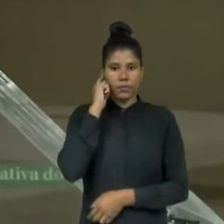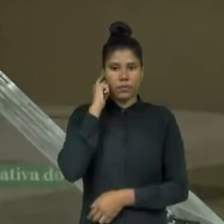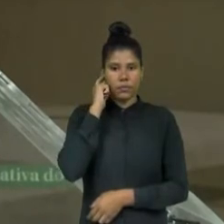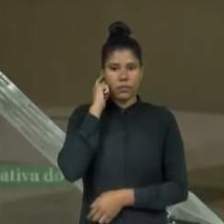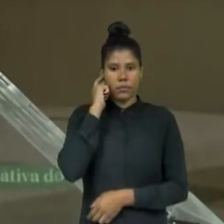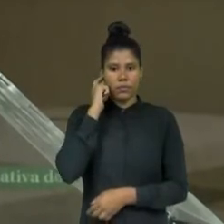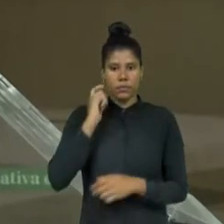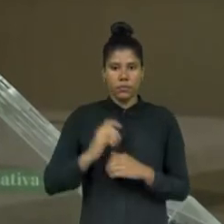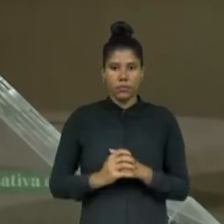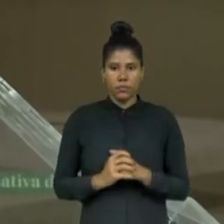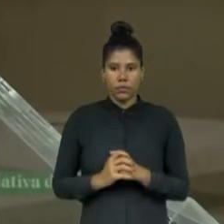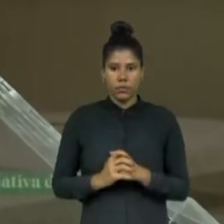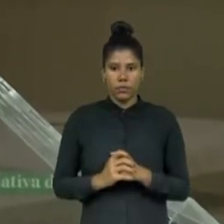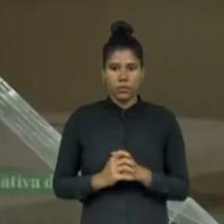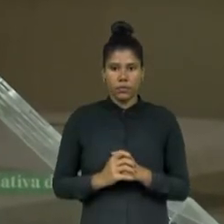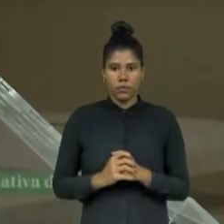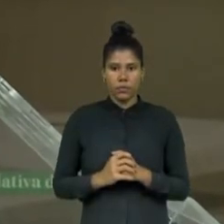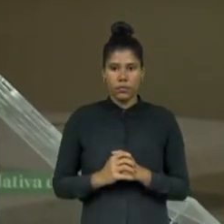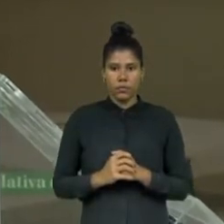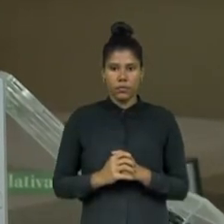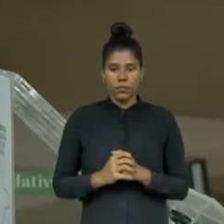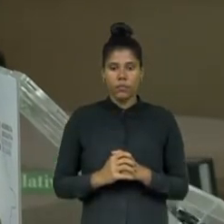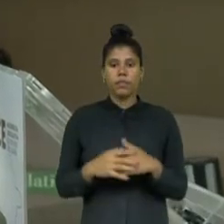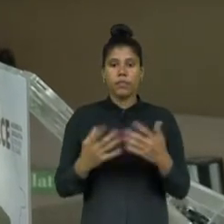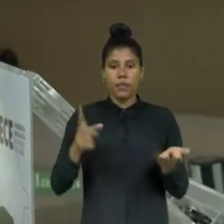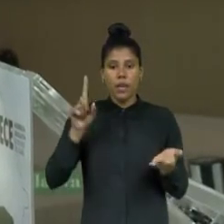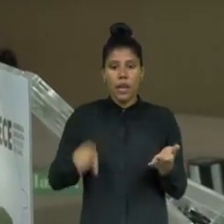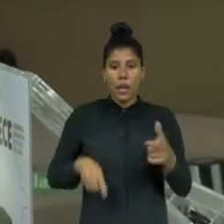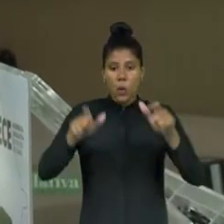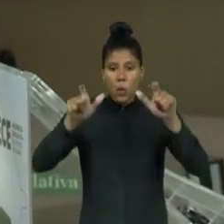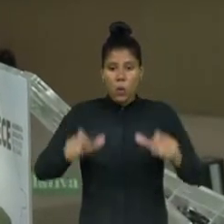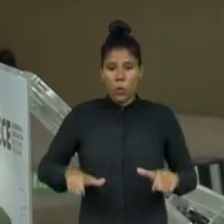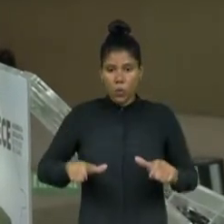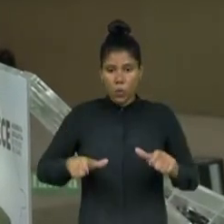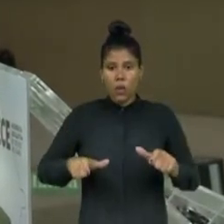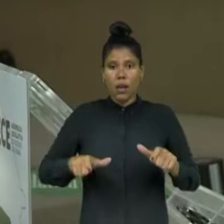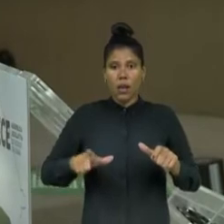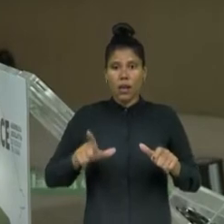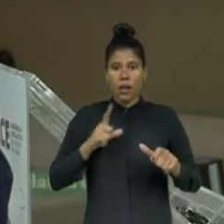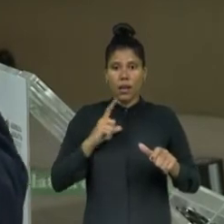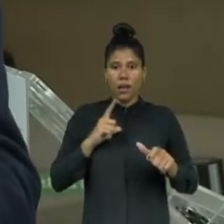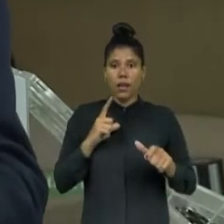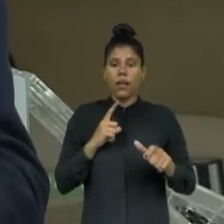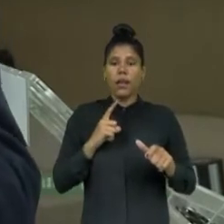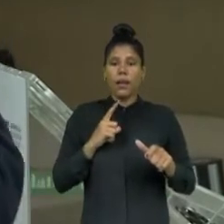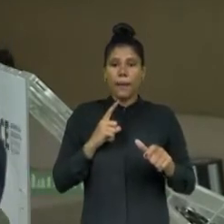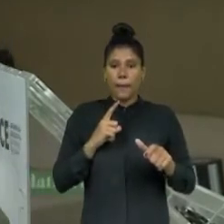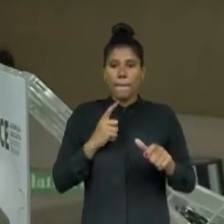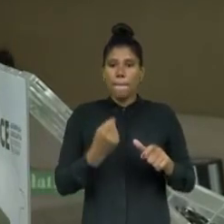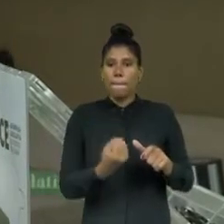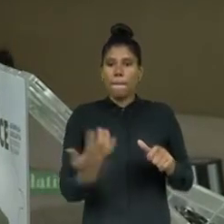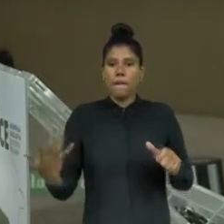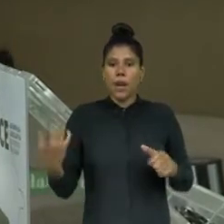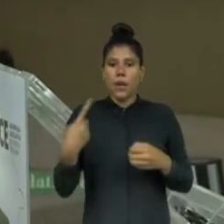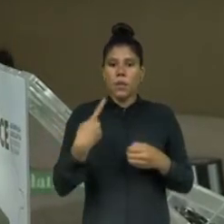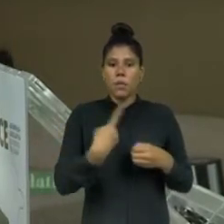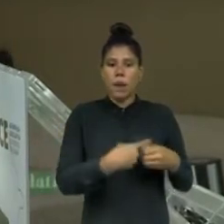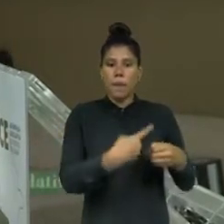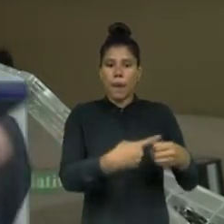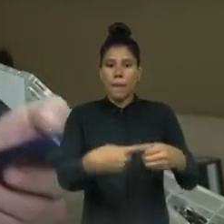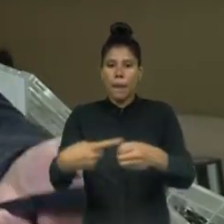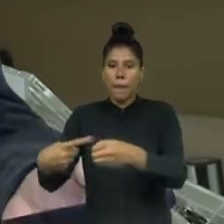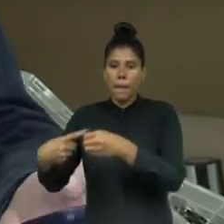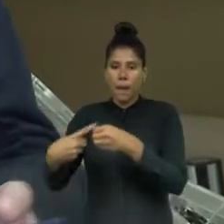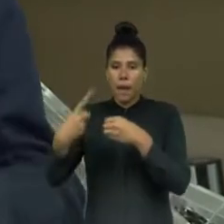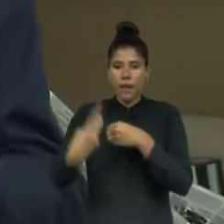Direitos Humanos do Governo do Estado. É uma unidade móvel que percorre, não é, municípios da região metropolitana, aqui em Fortaleza